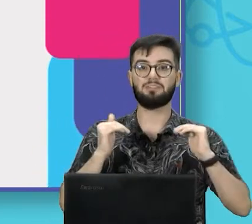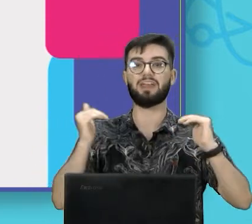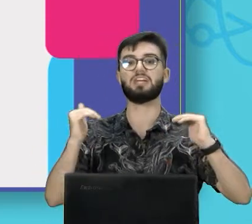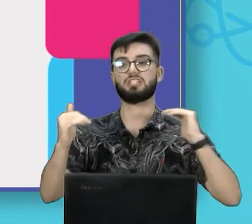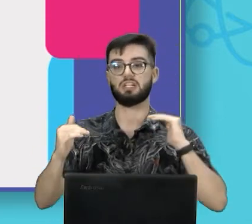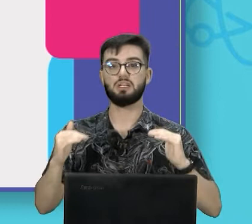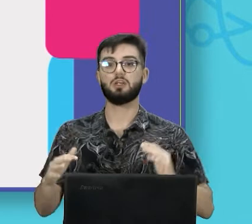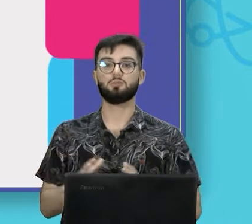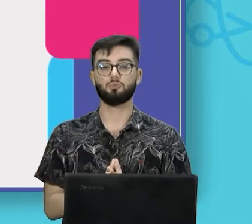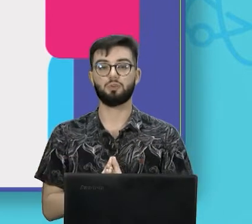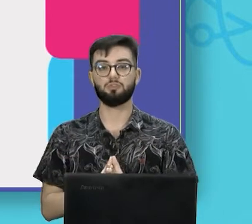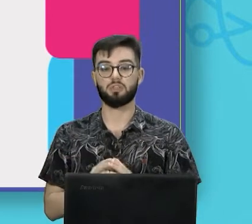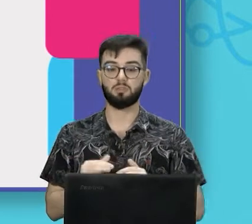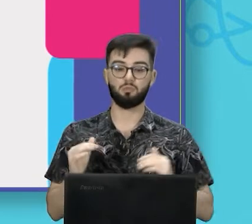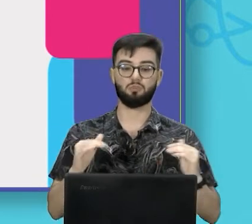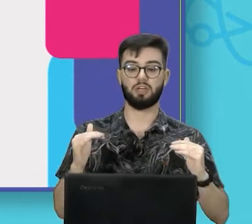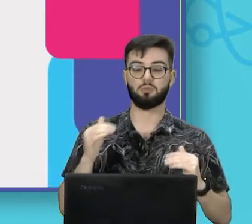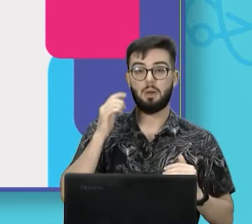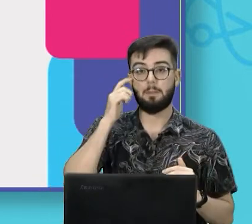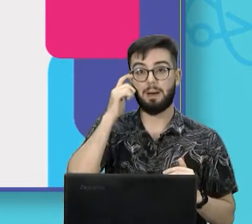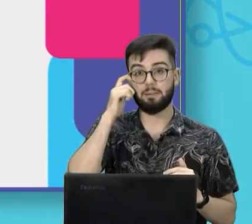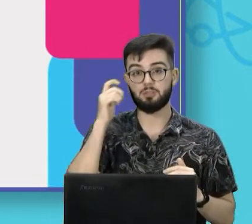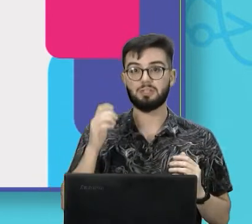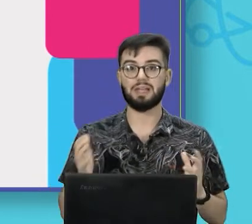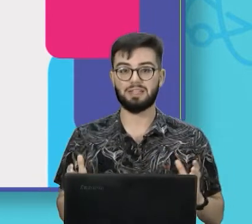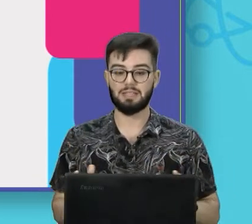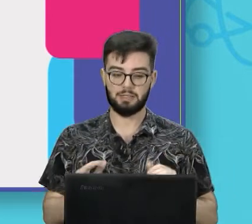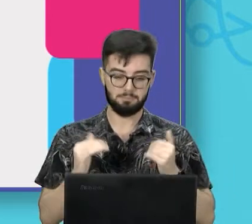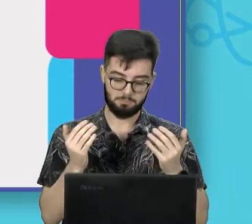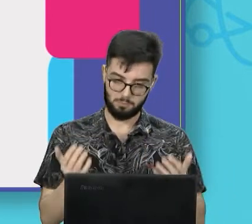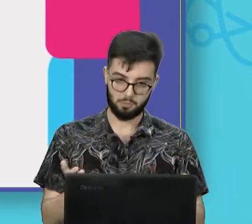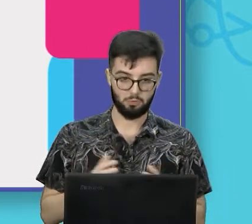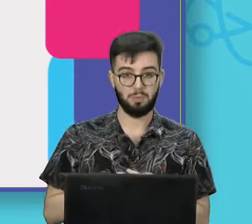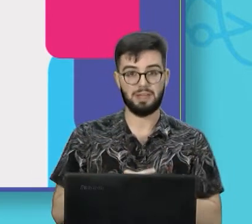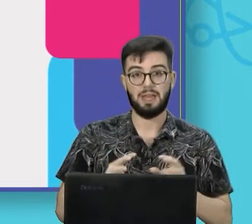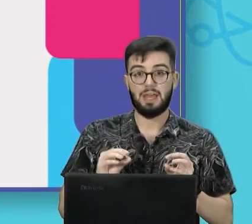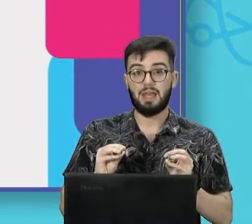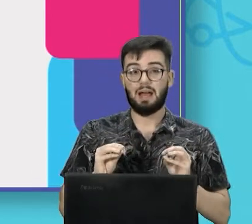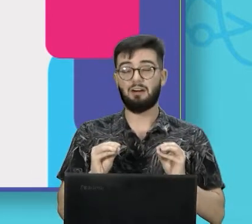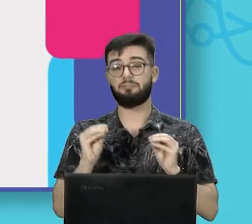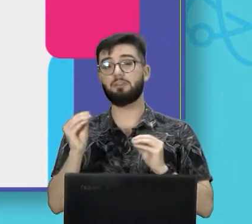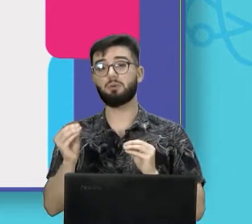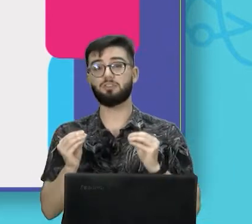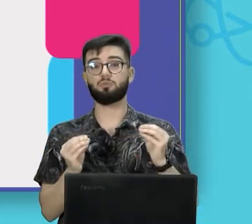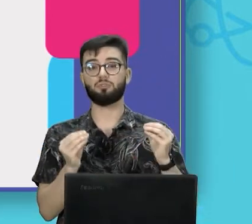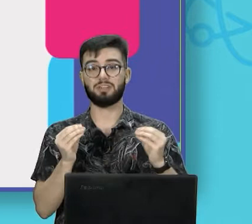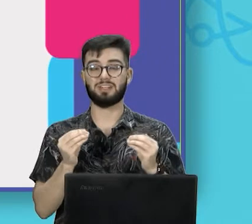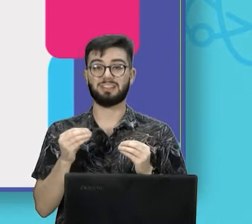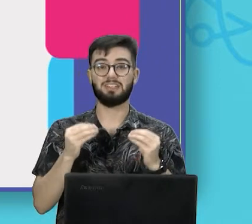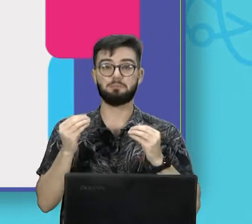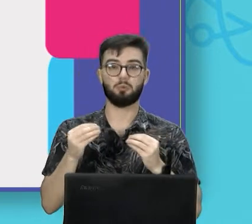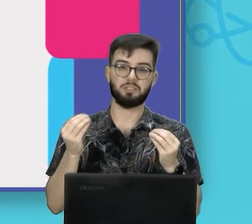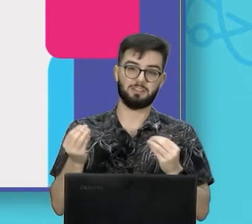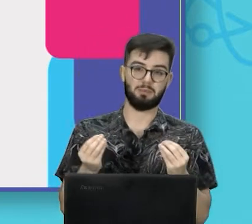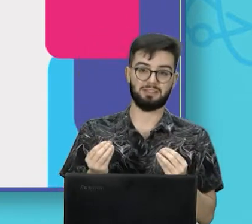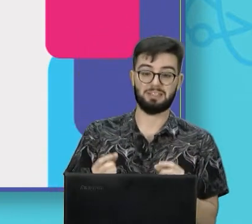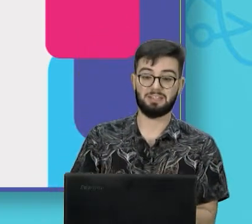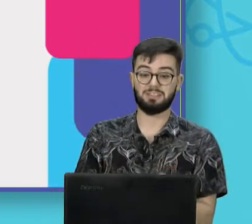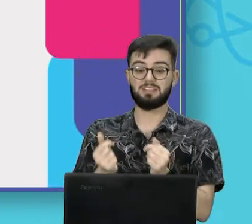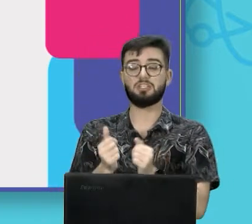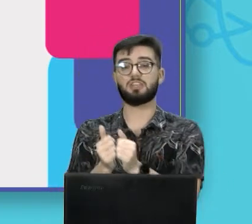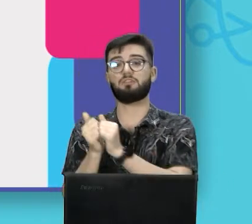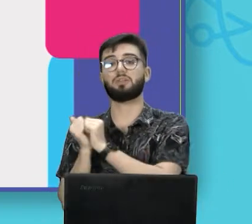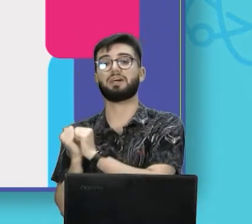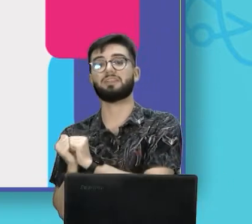a uma constituição que vai reger tudo isso né o pagamento de legalidade tudo bem havia uma discussão entre as elites políticas